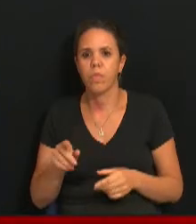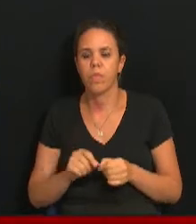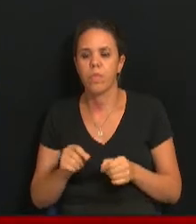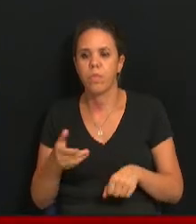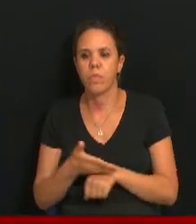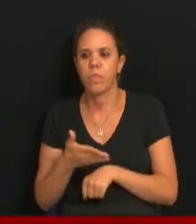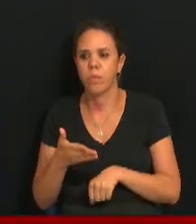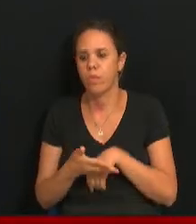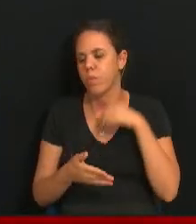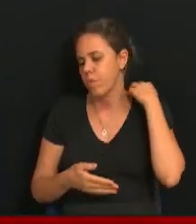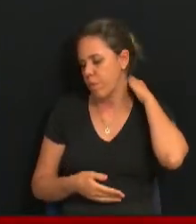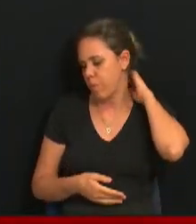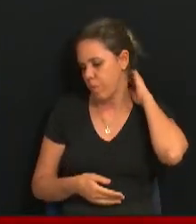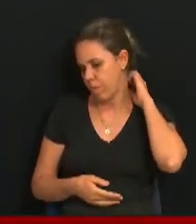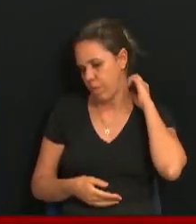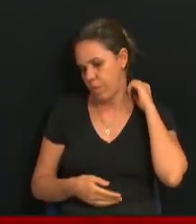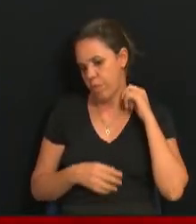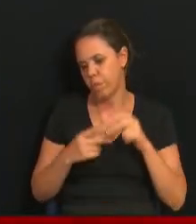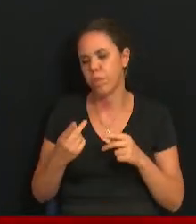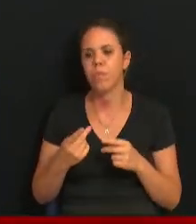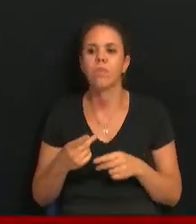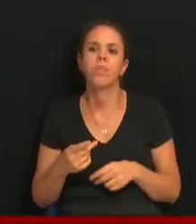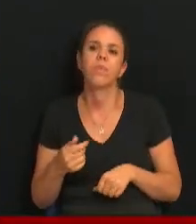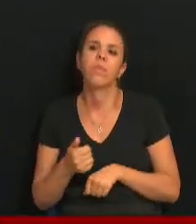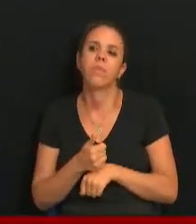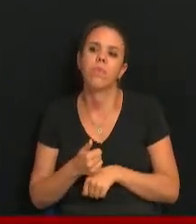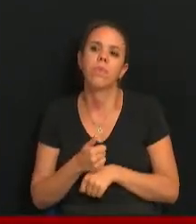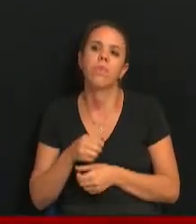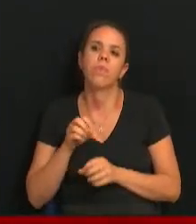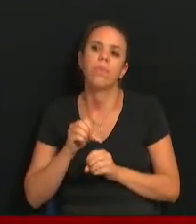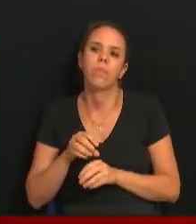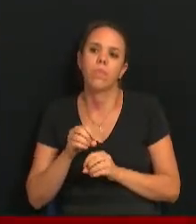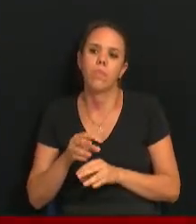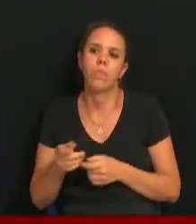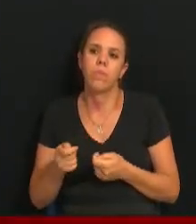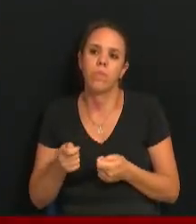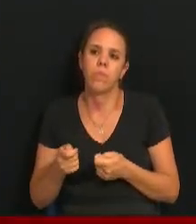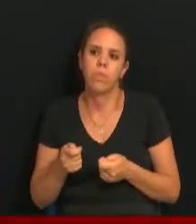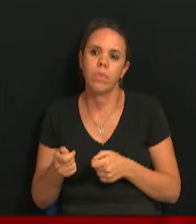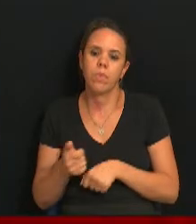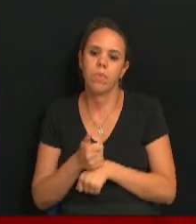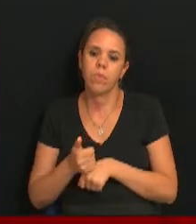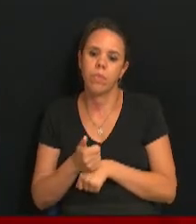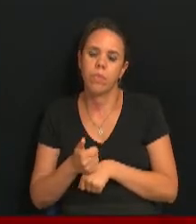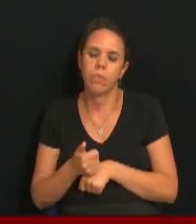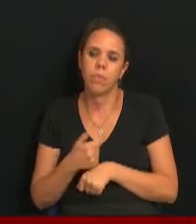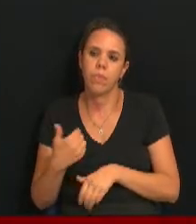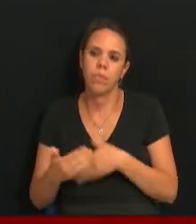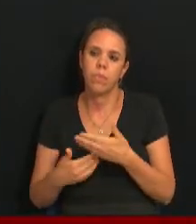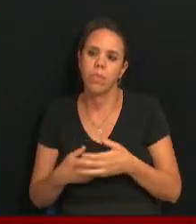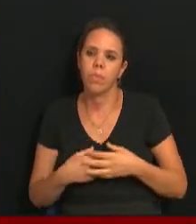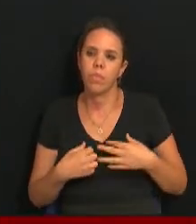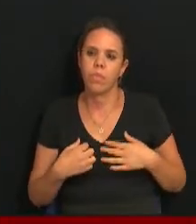né, desse bojo da educação, né, que está lidando com o nosso cargo cotidianamente.